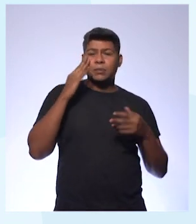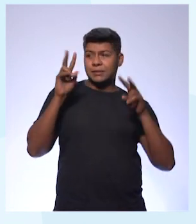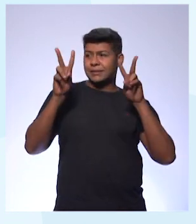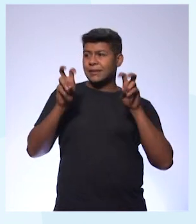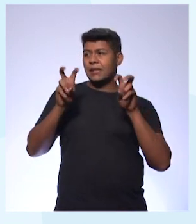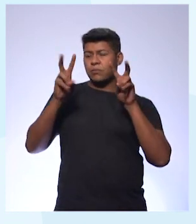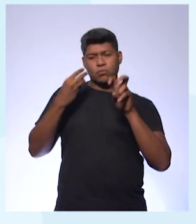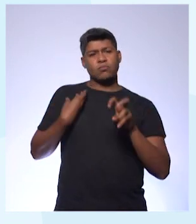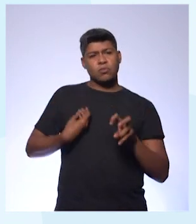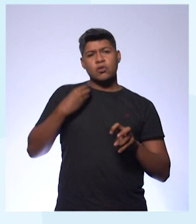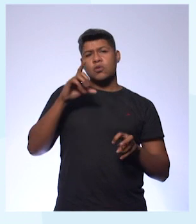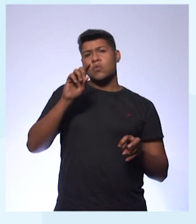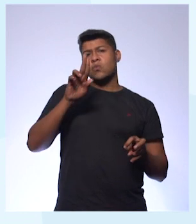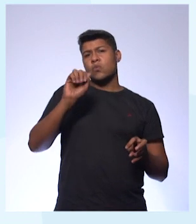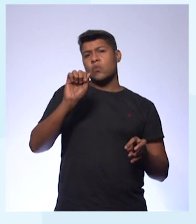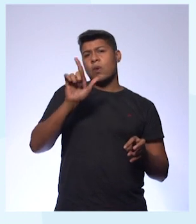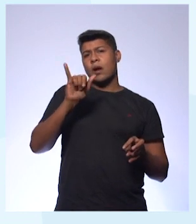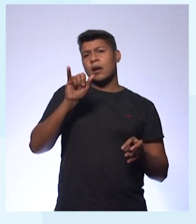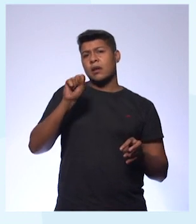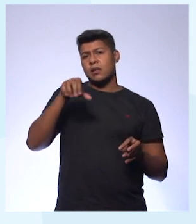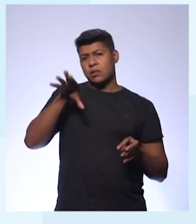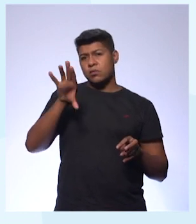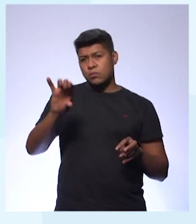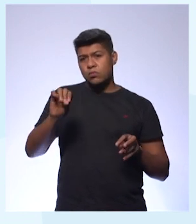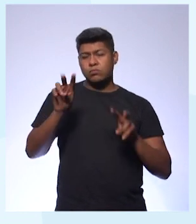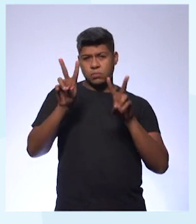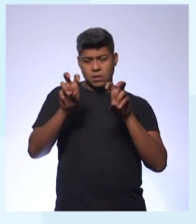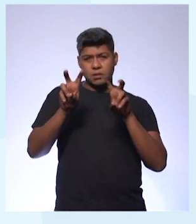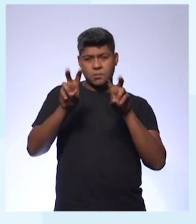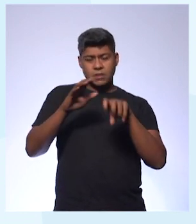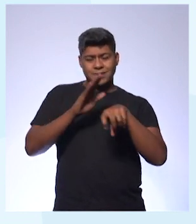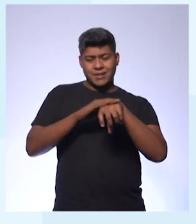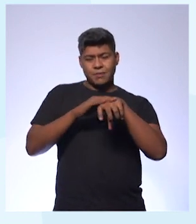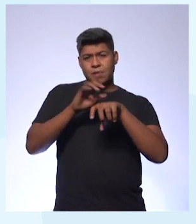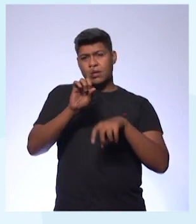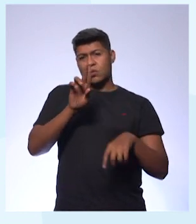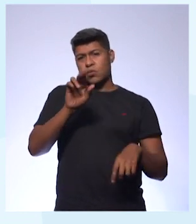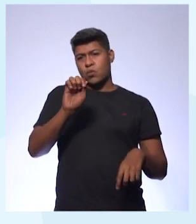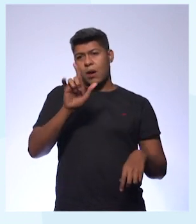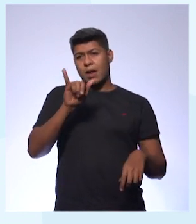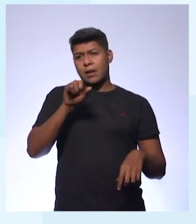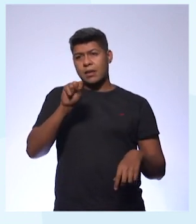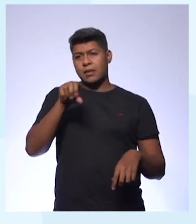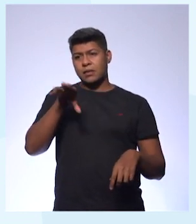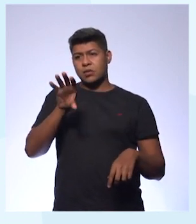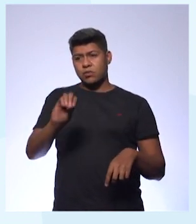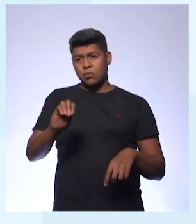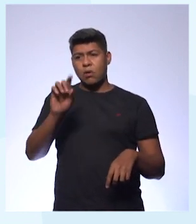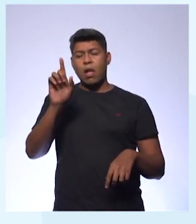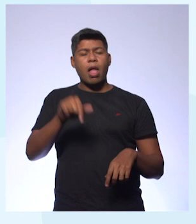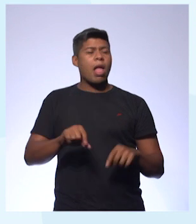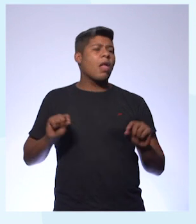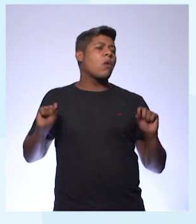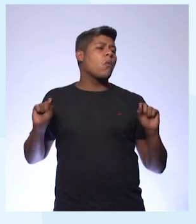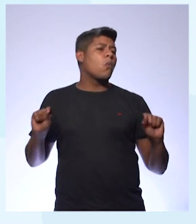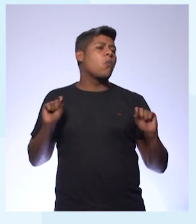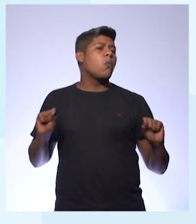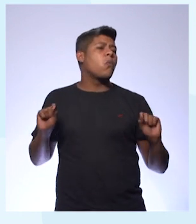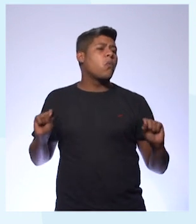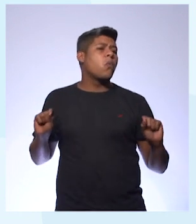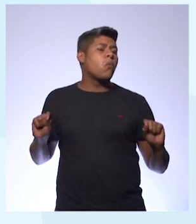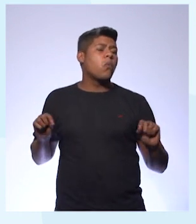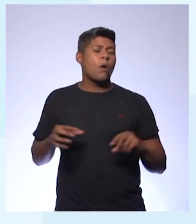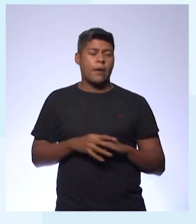se chama Dualismo. Até pelo título, gente, dualismo, pensa, vem de que dualismo, não